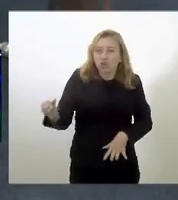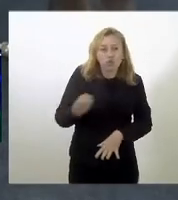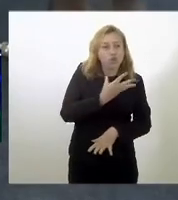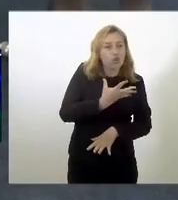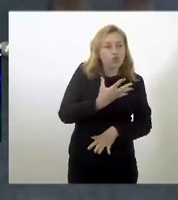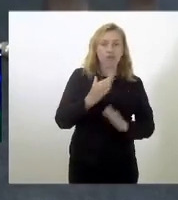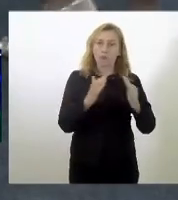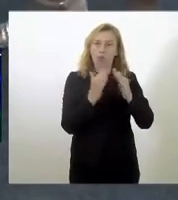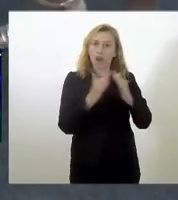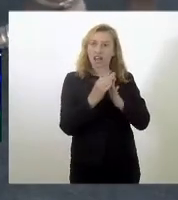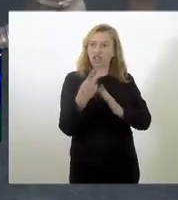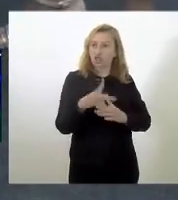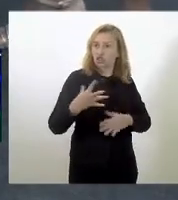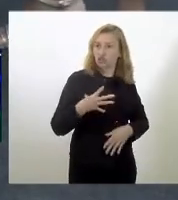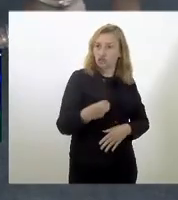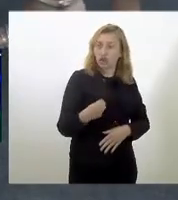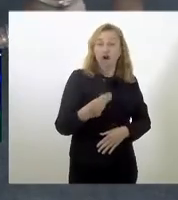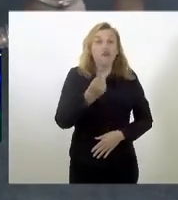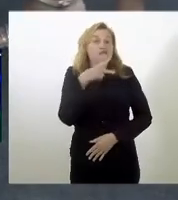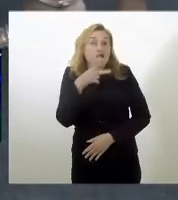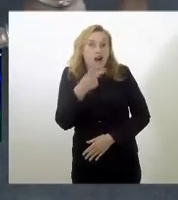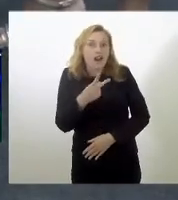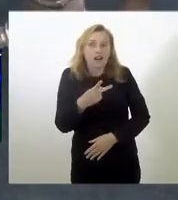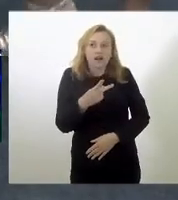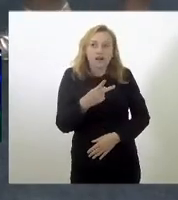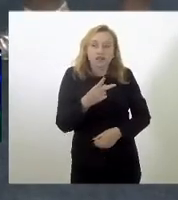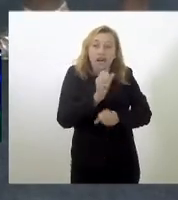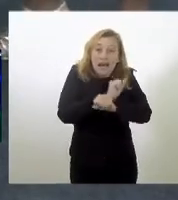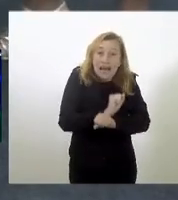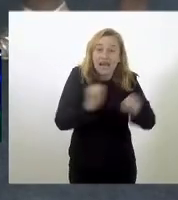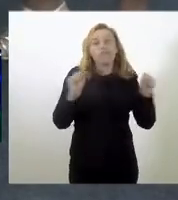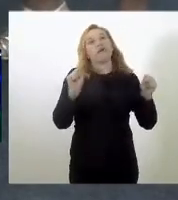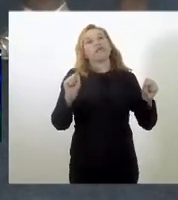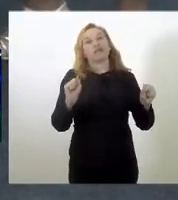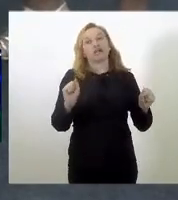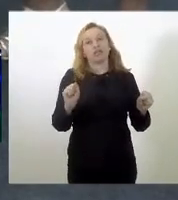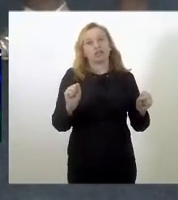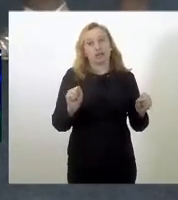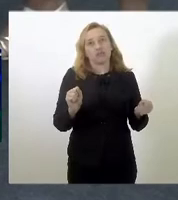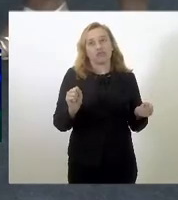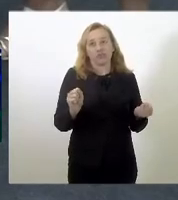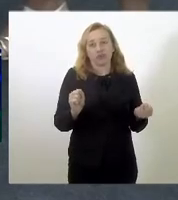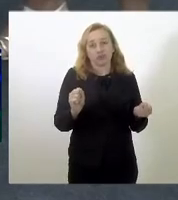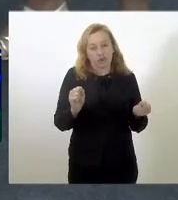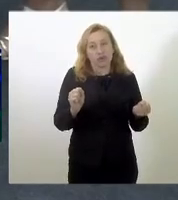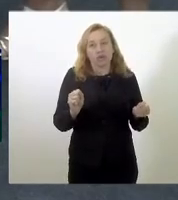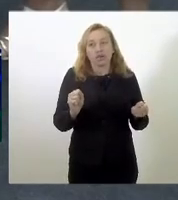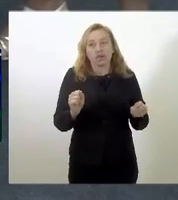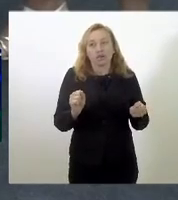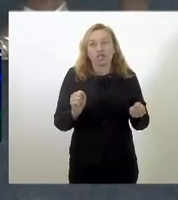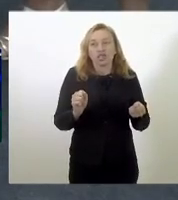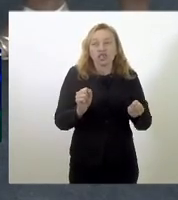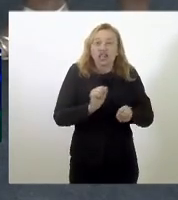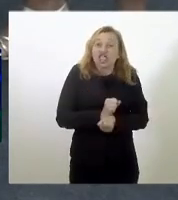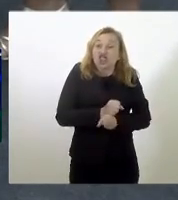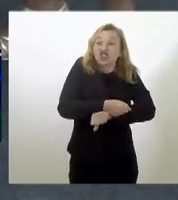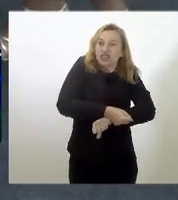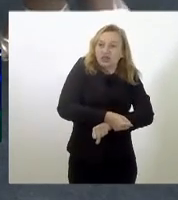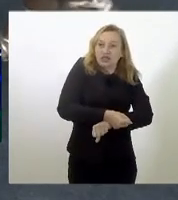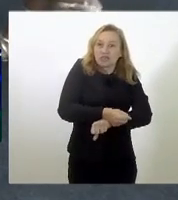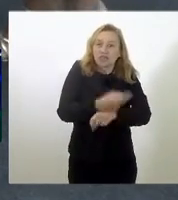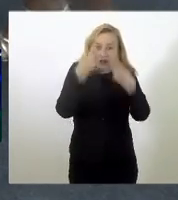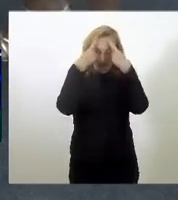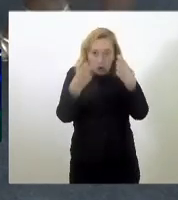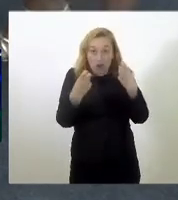filhos, com isso nós estamos falando de uma alforria e uma libertação da escravidão dessa